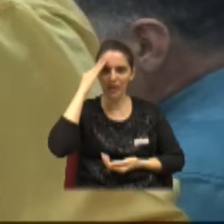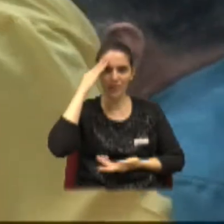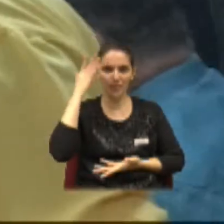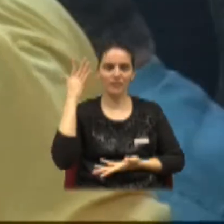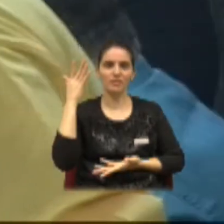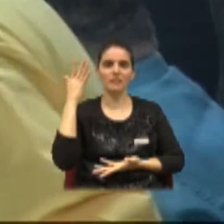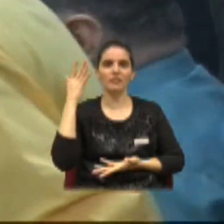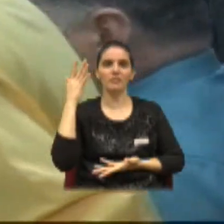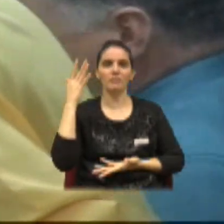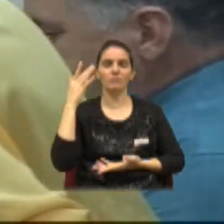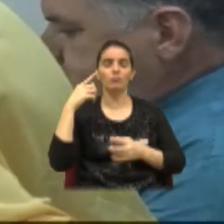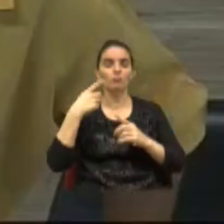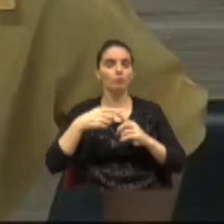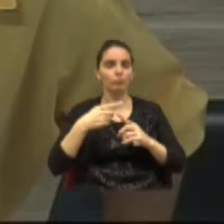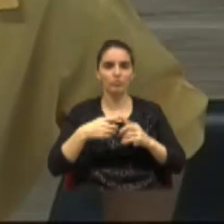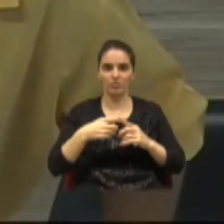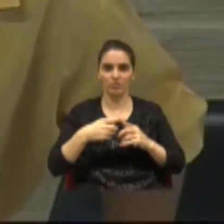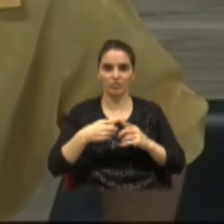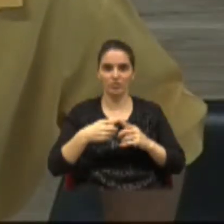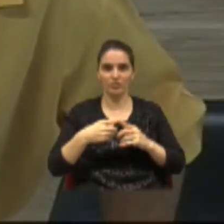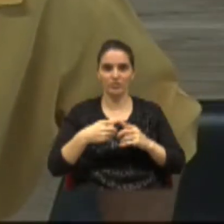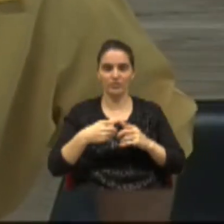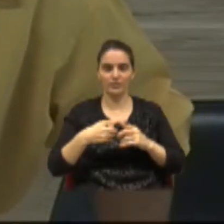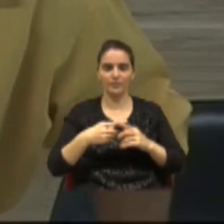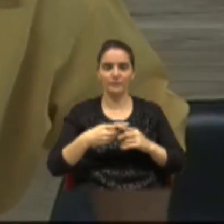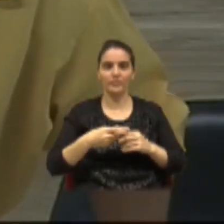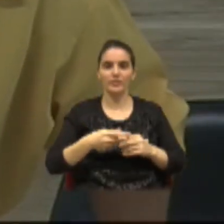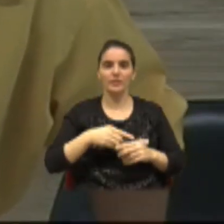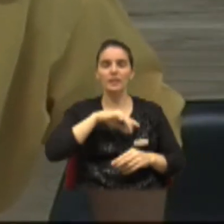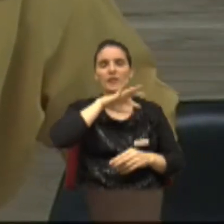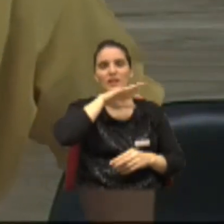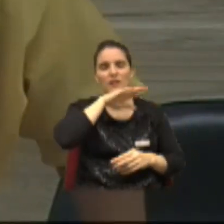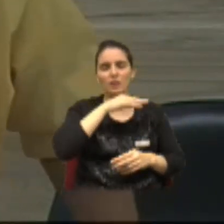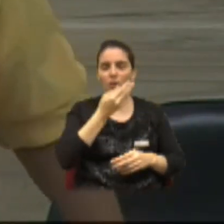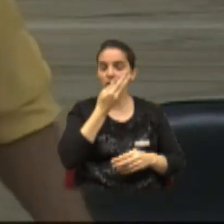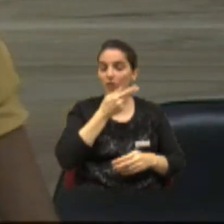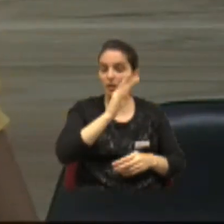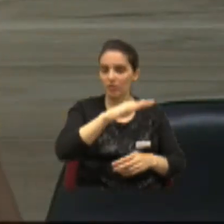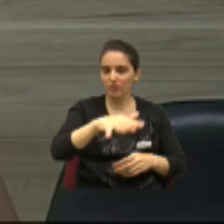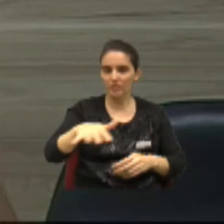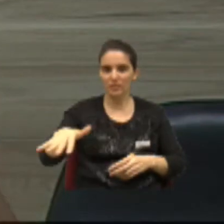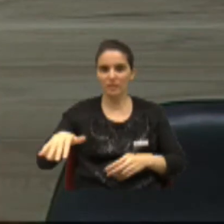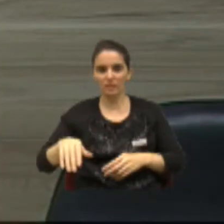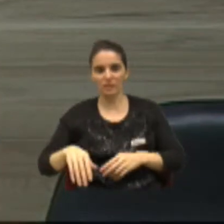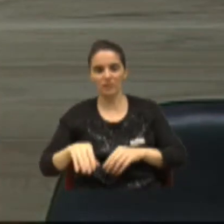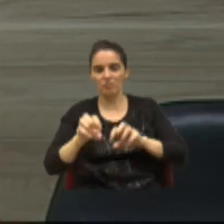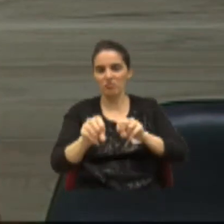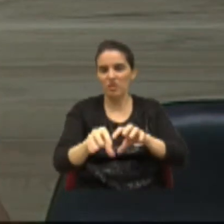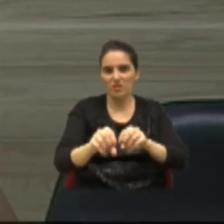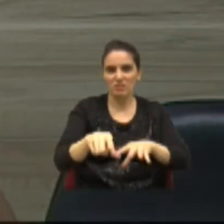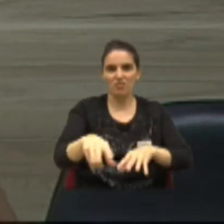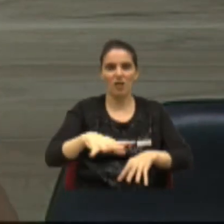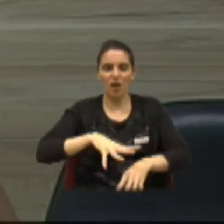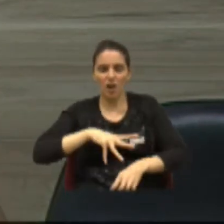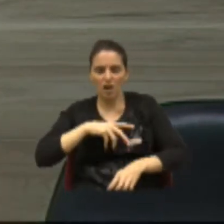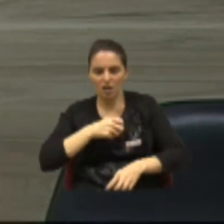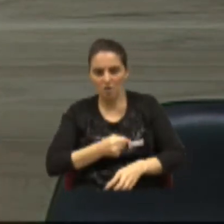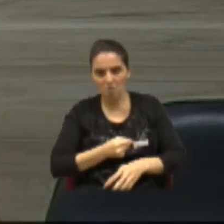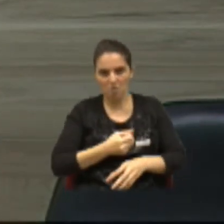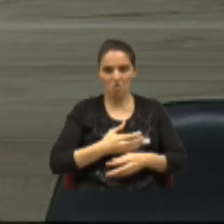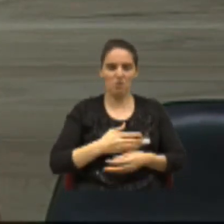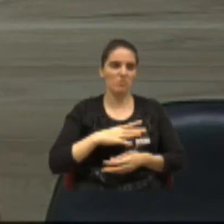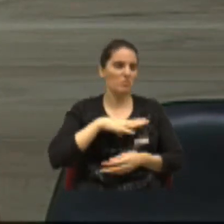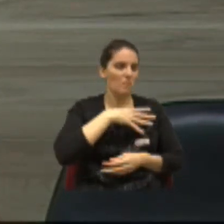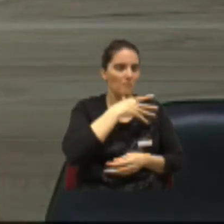o mal que isto faz à formação dessa criança, na formação deste adolescente,